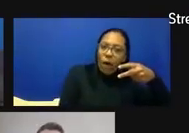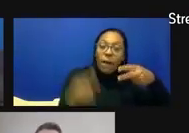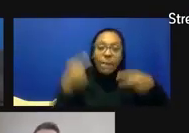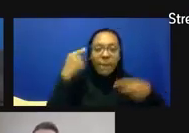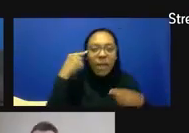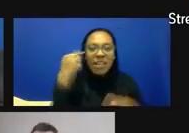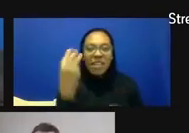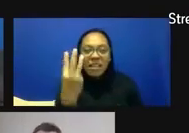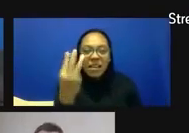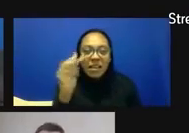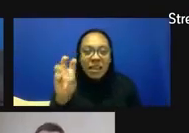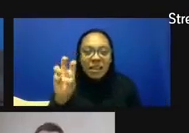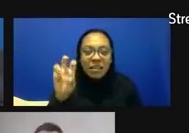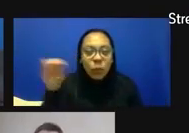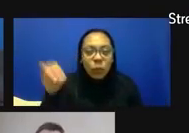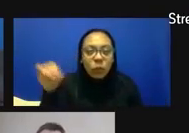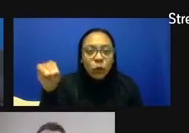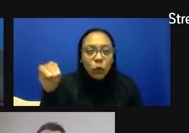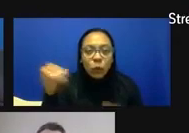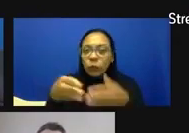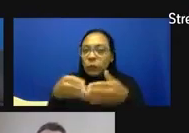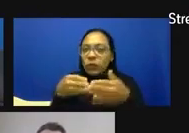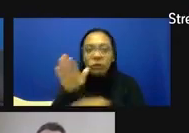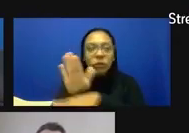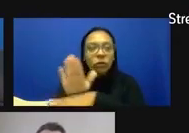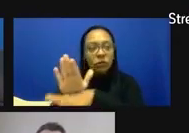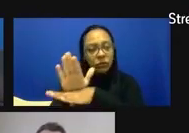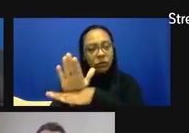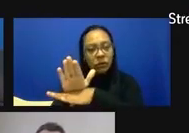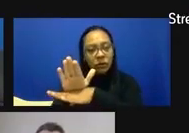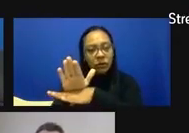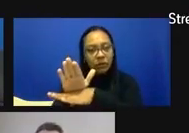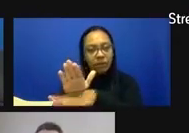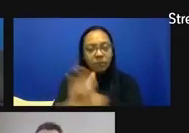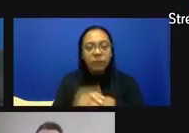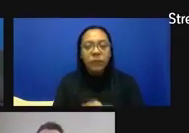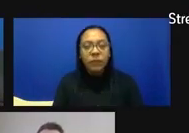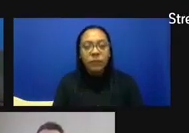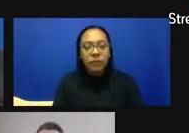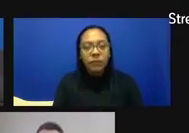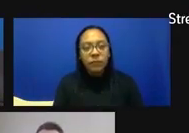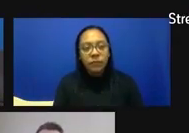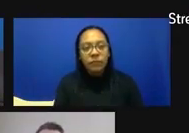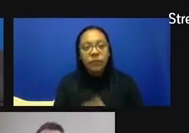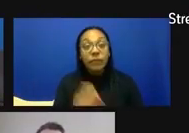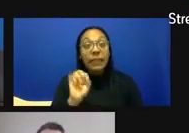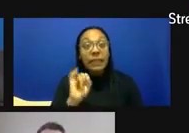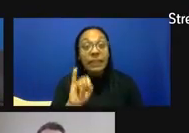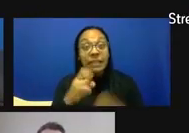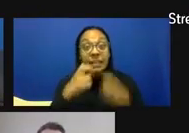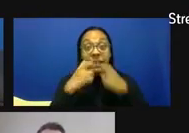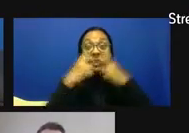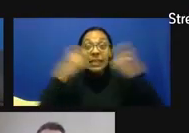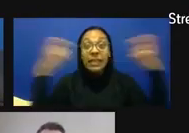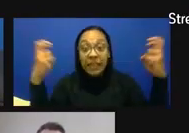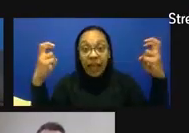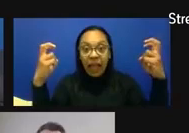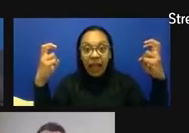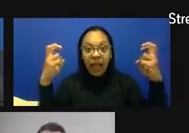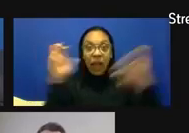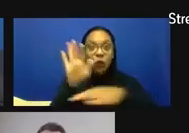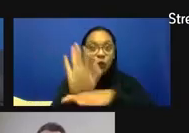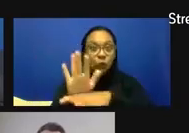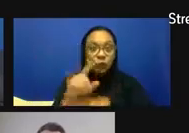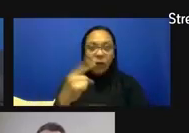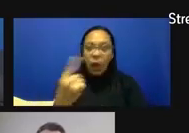socorro. Então, o que, que eu falo quando eu vou palestrar para as crianças pequenininhas? Se gritar socorro uma vez ou duas e ninguém